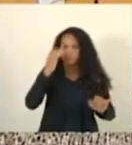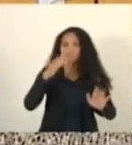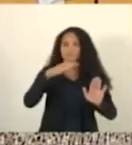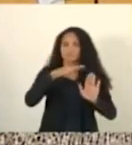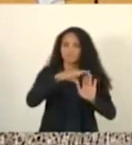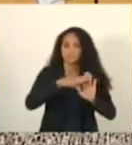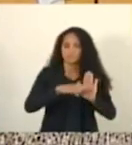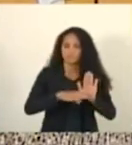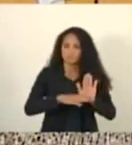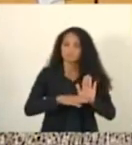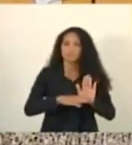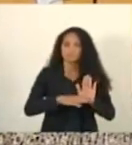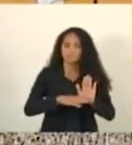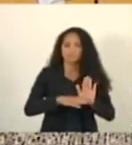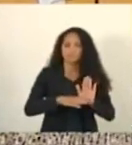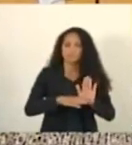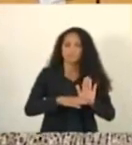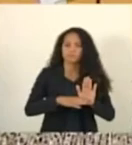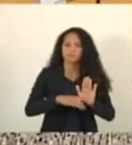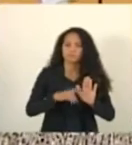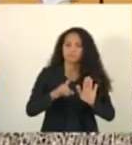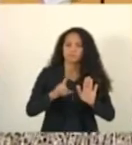sessão ordinária será